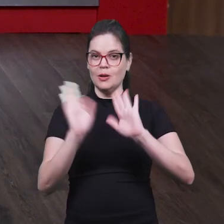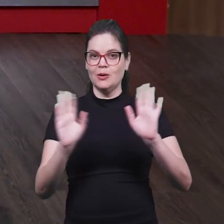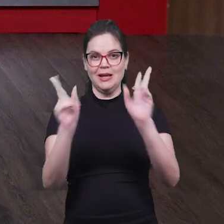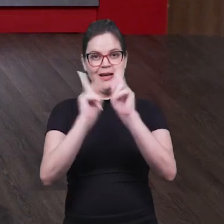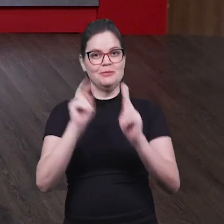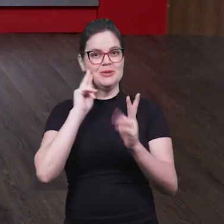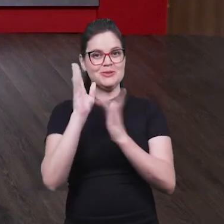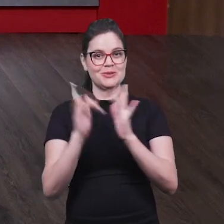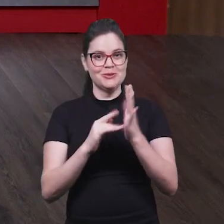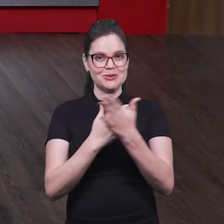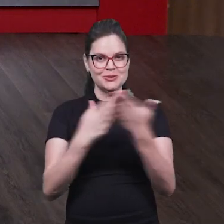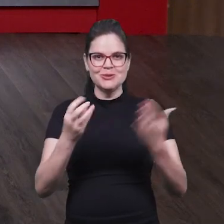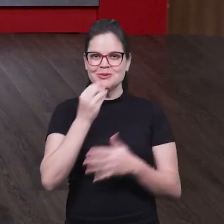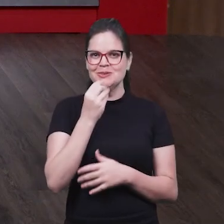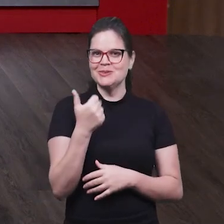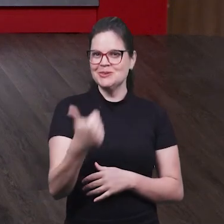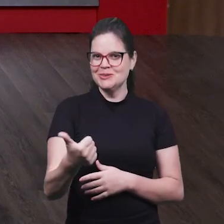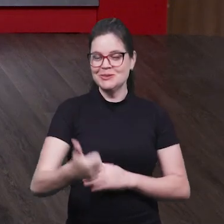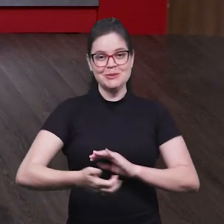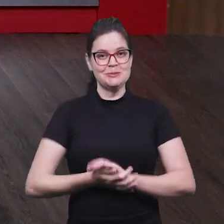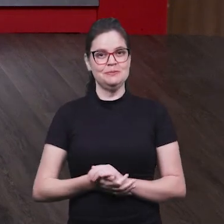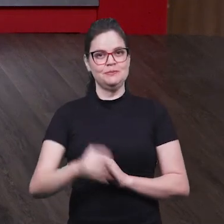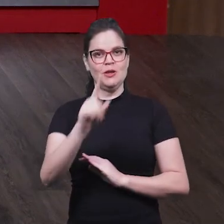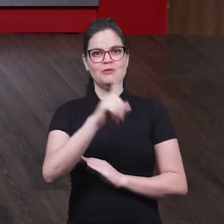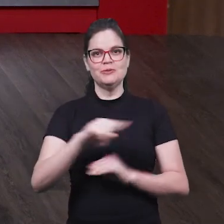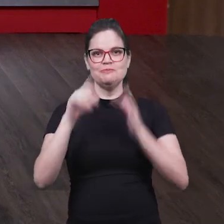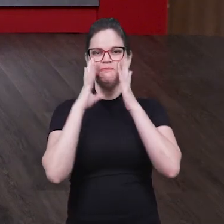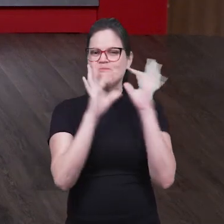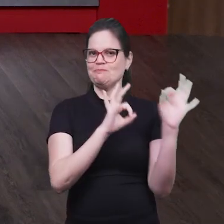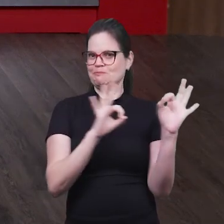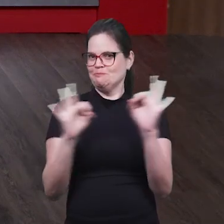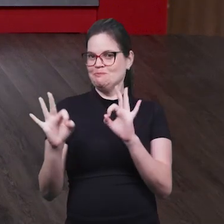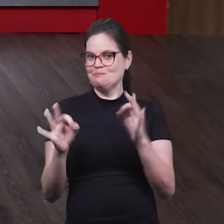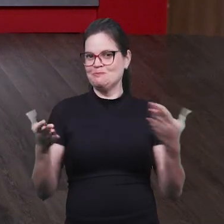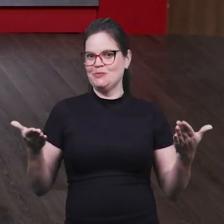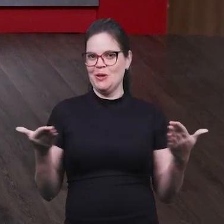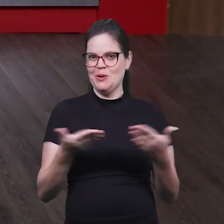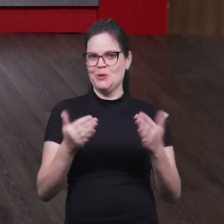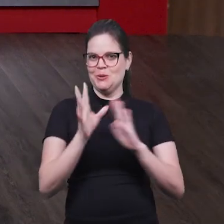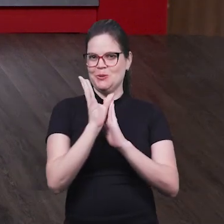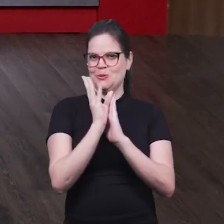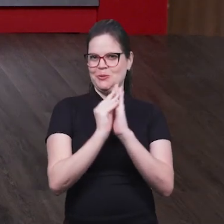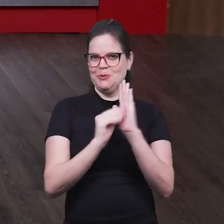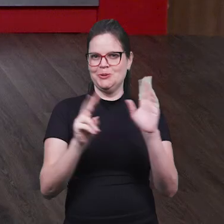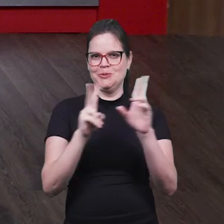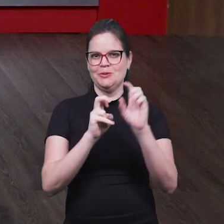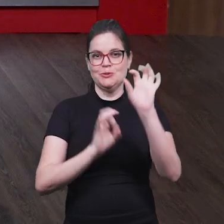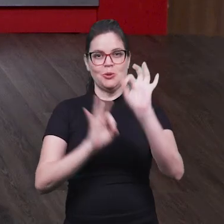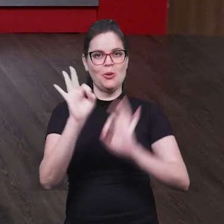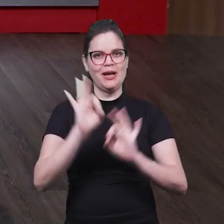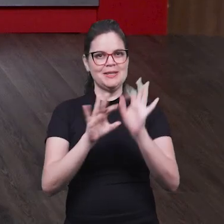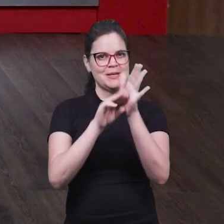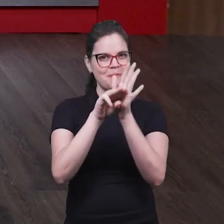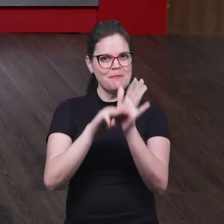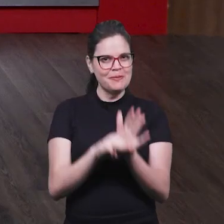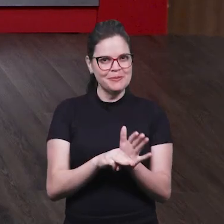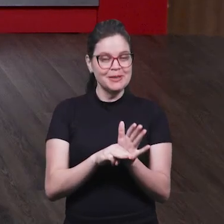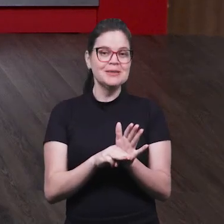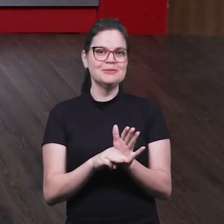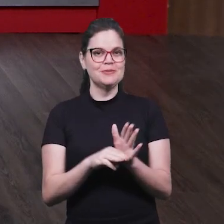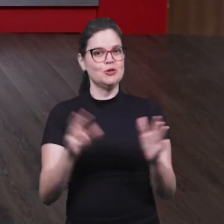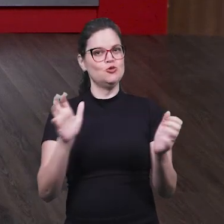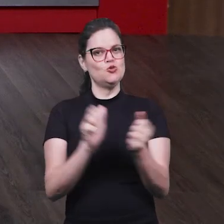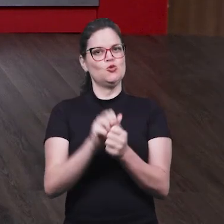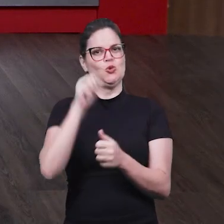Olá, paz do Senhor Jesus, tudo bem? Você tem assistido às últimas edições deste conteúdo do programa